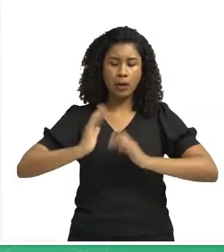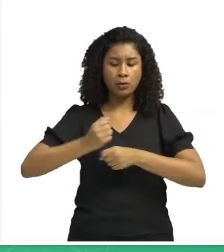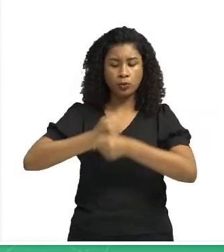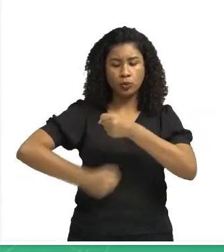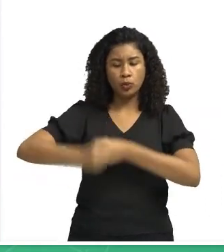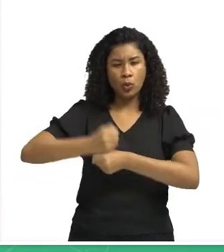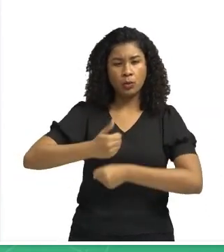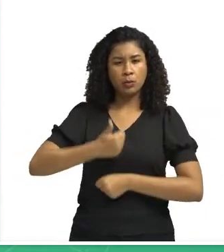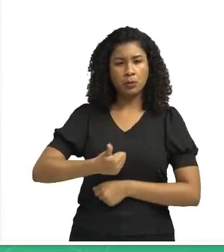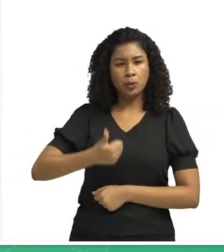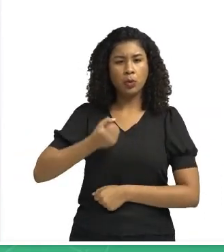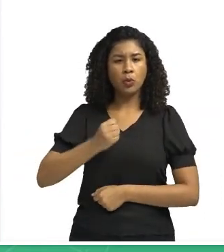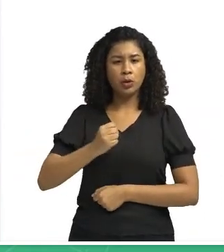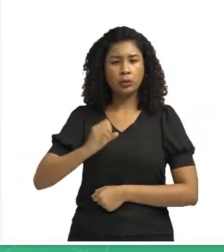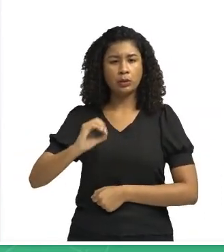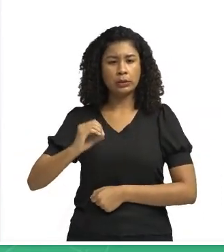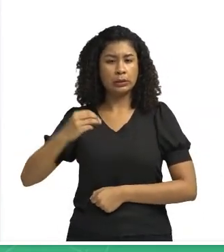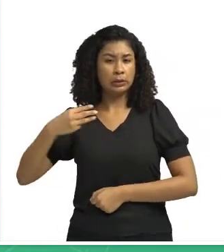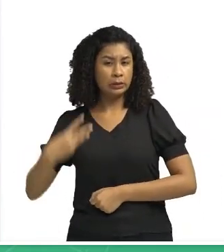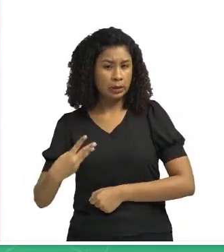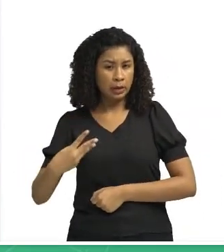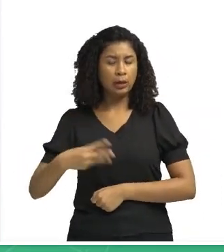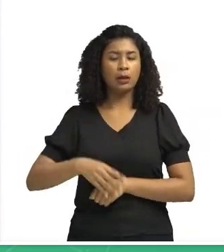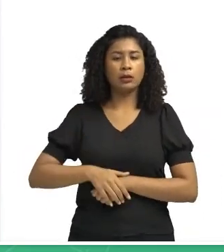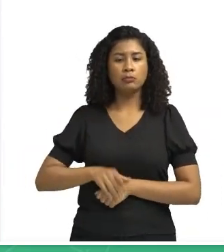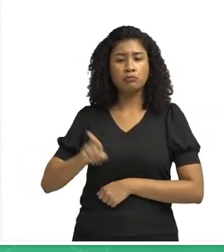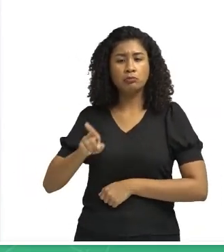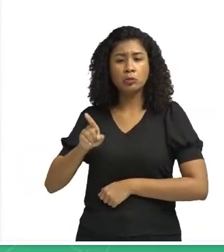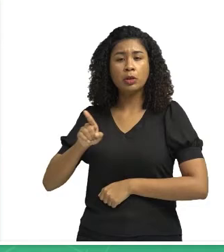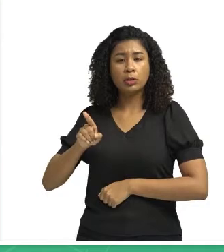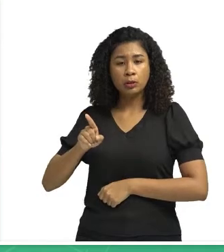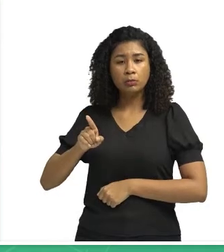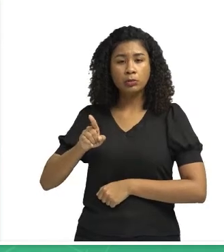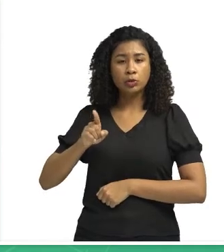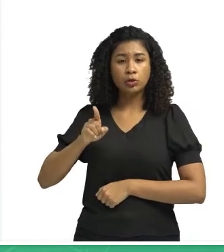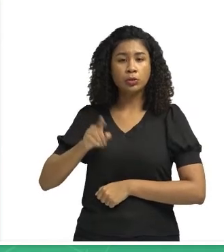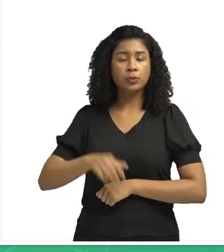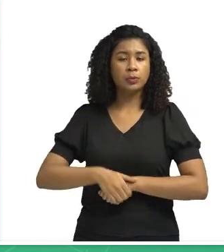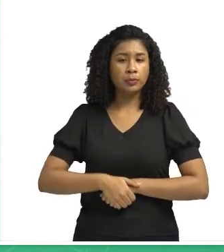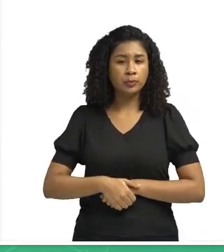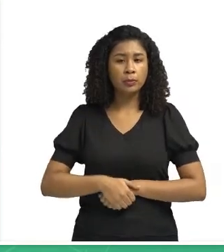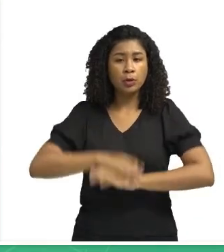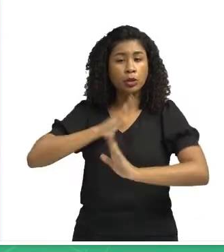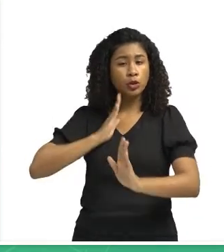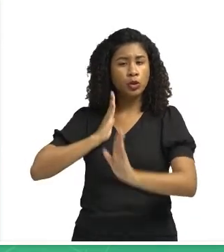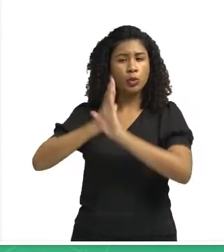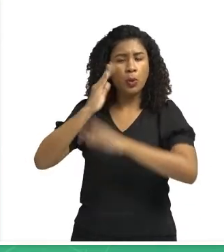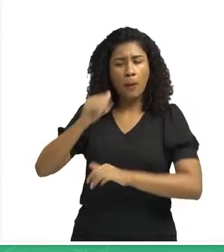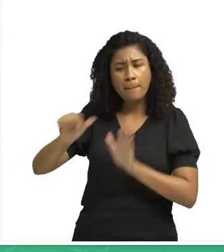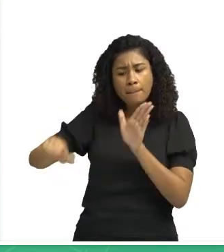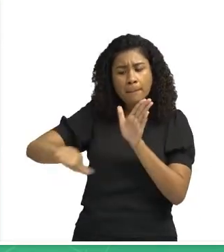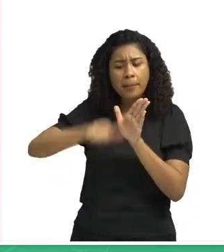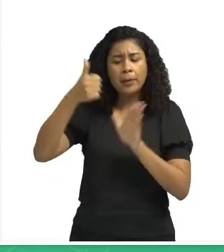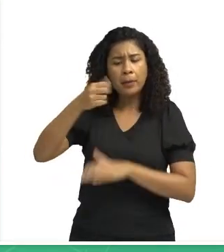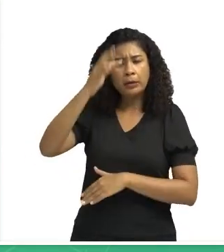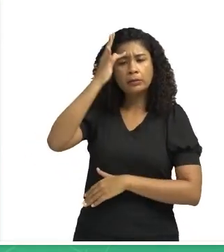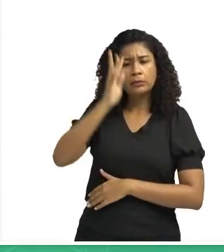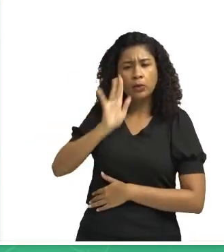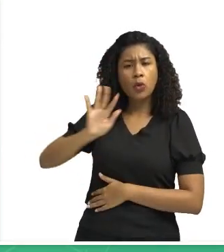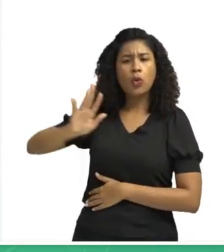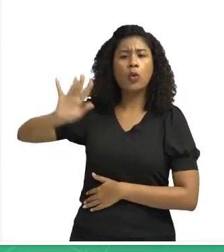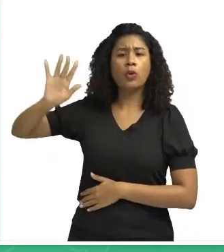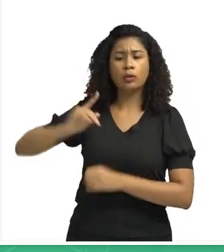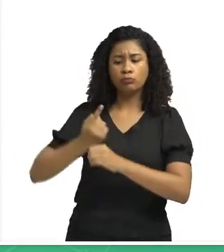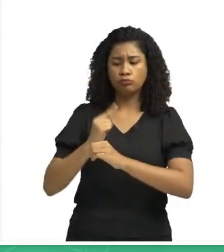1803 e ele que foi o criador da primeira teoria